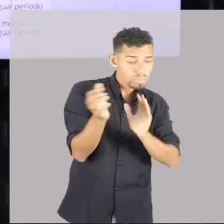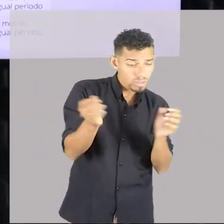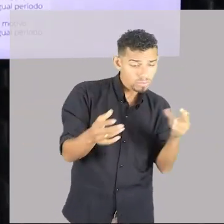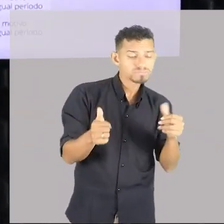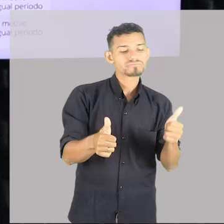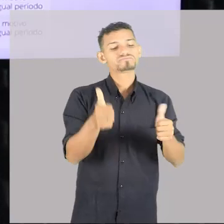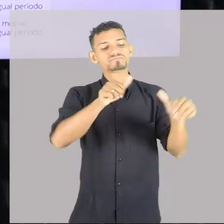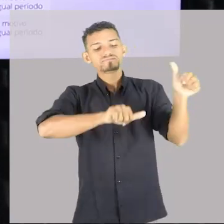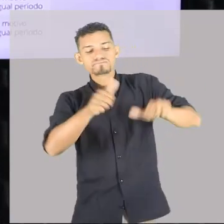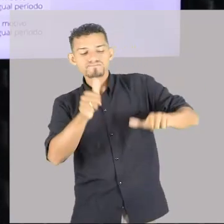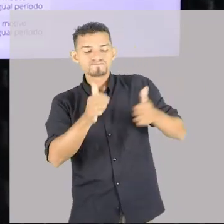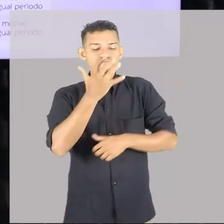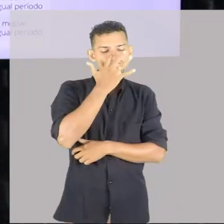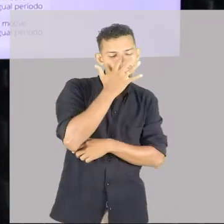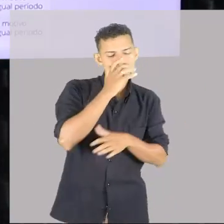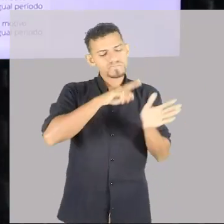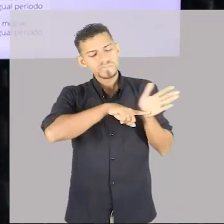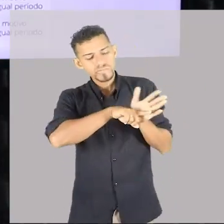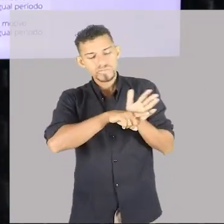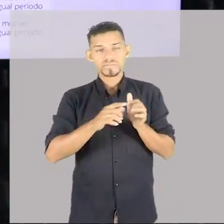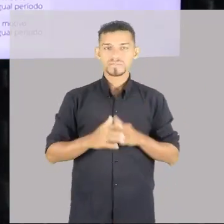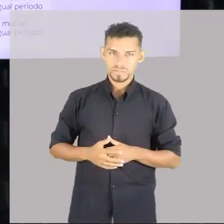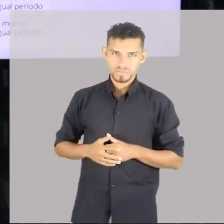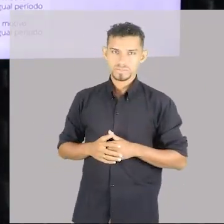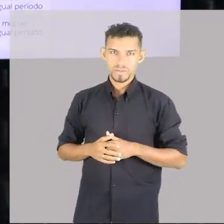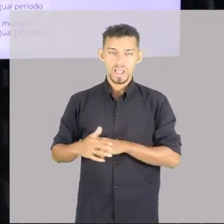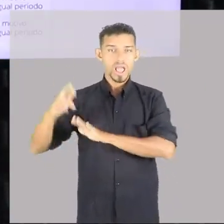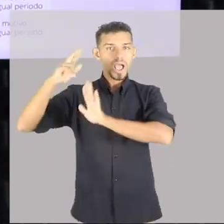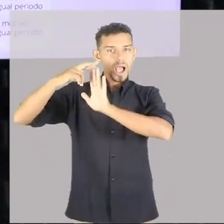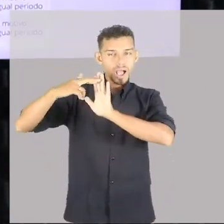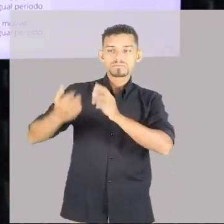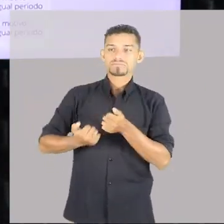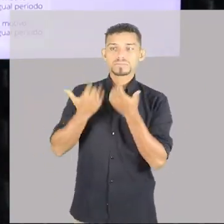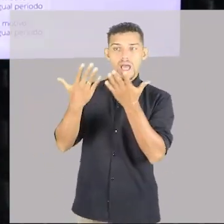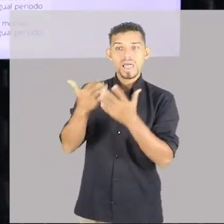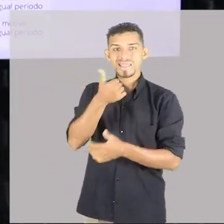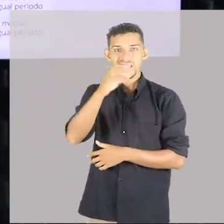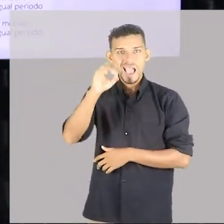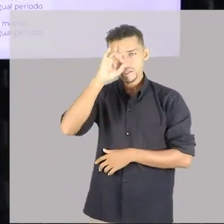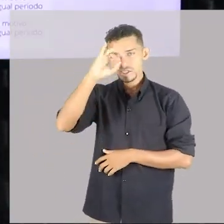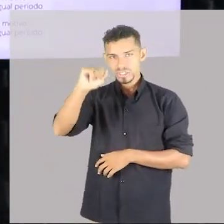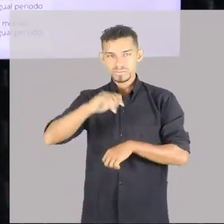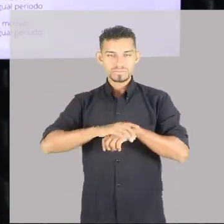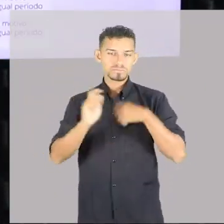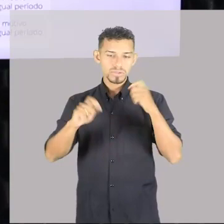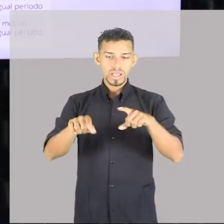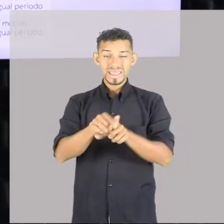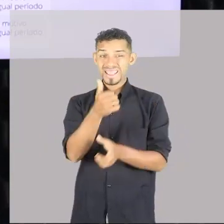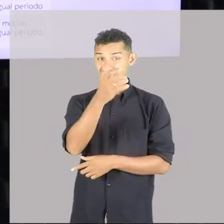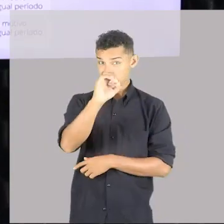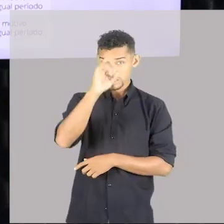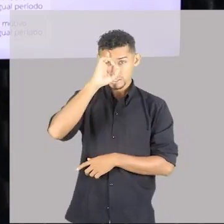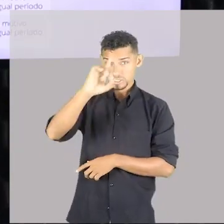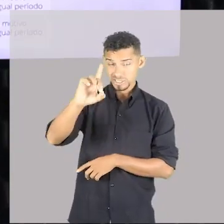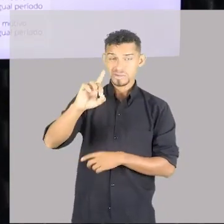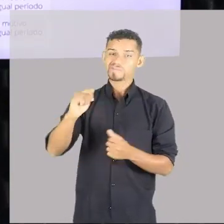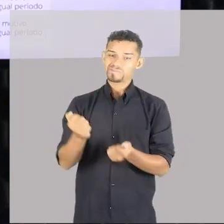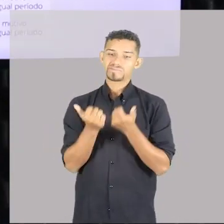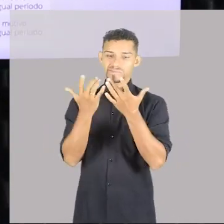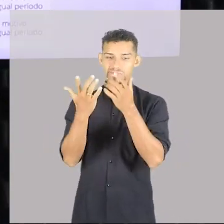interposição do recurso é de 10 dias. Para você interpor o recurso a partir do momento da decisão, você tem 10 dias para